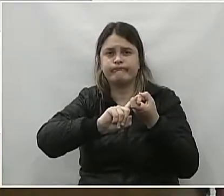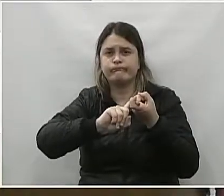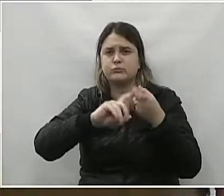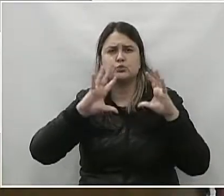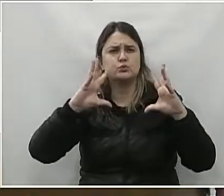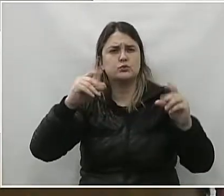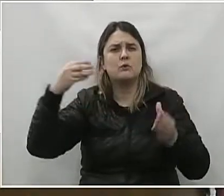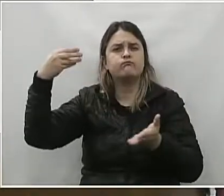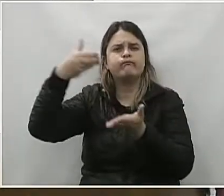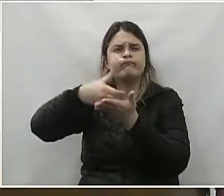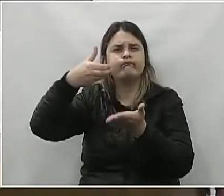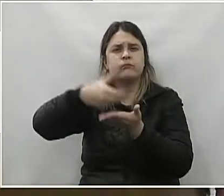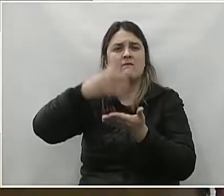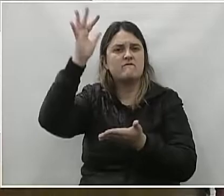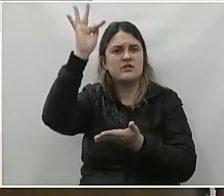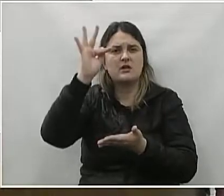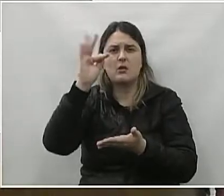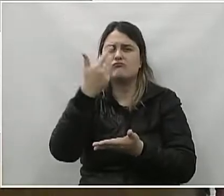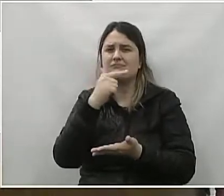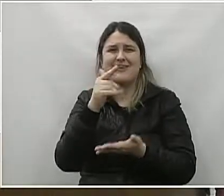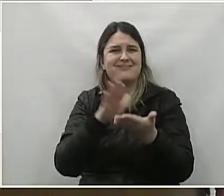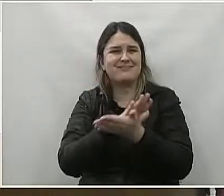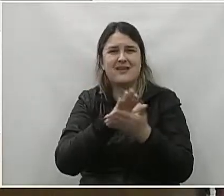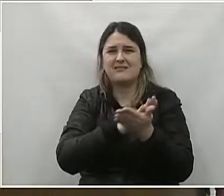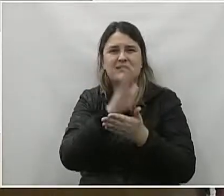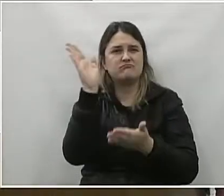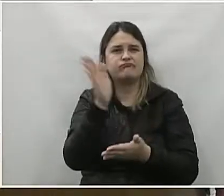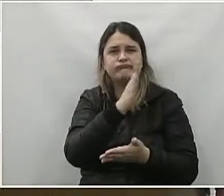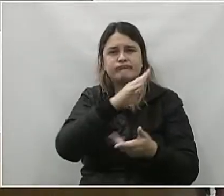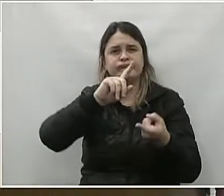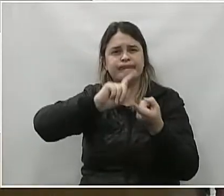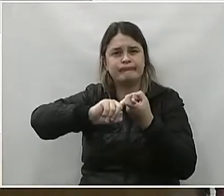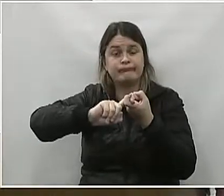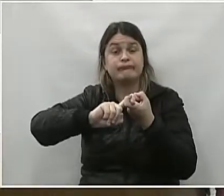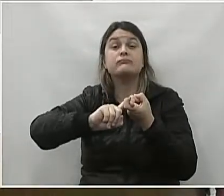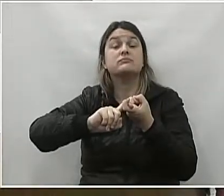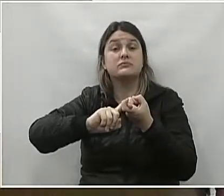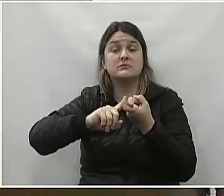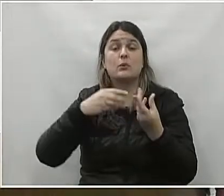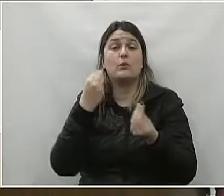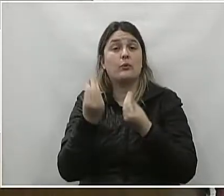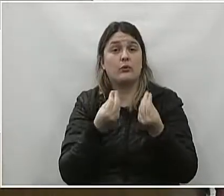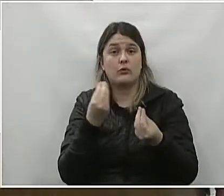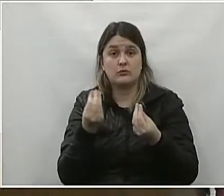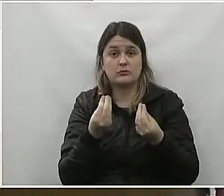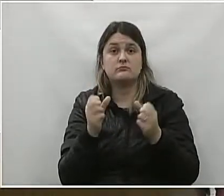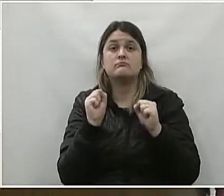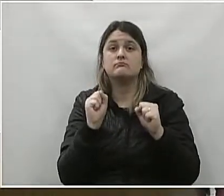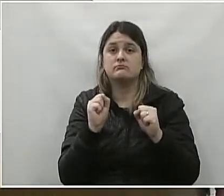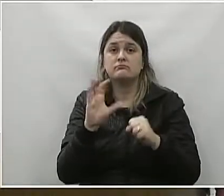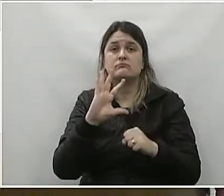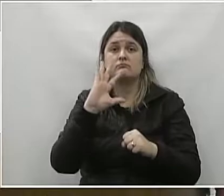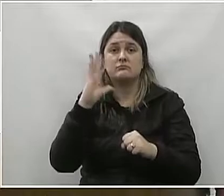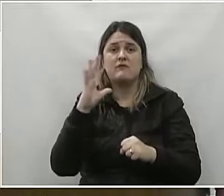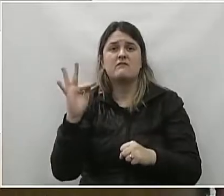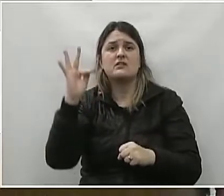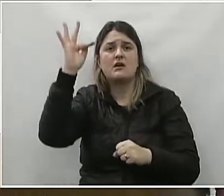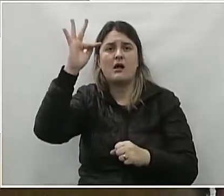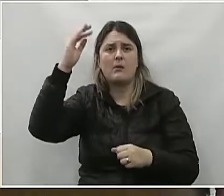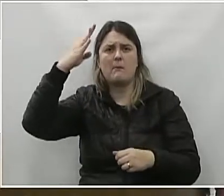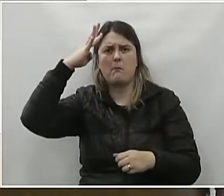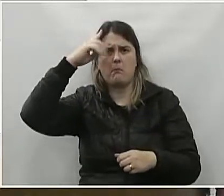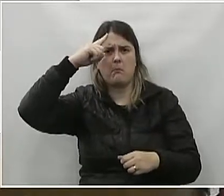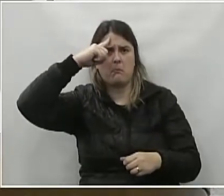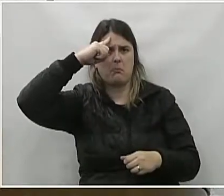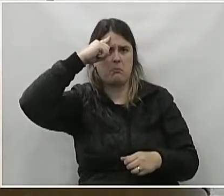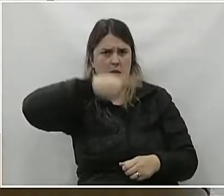as verbas federais para o município de Ana Vitória. E daí pode acontecer uma intervenção federal.